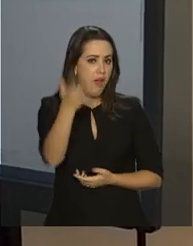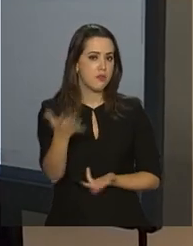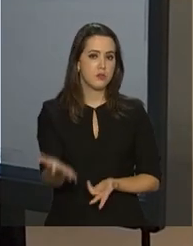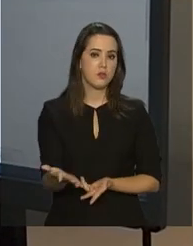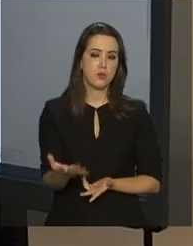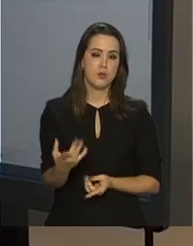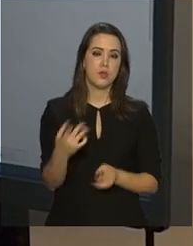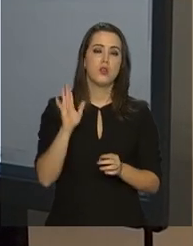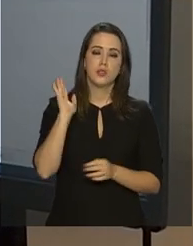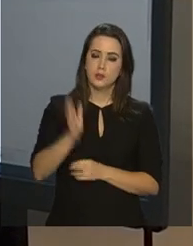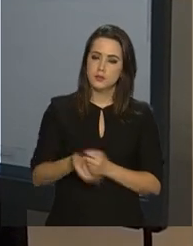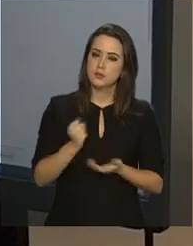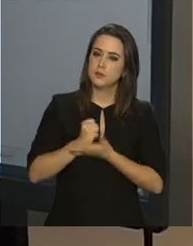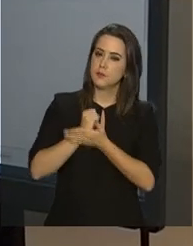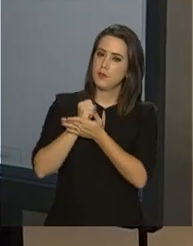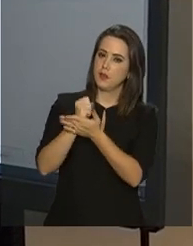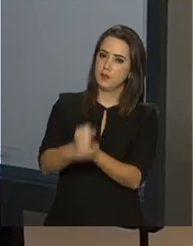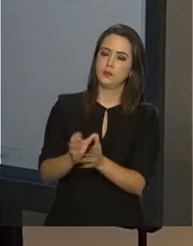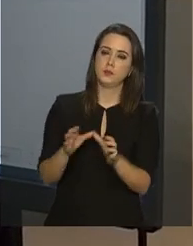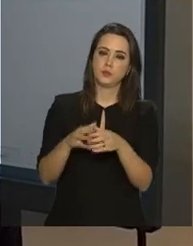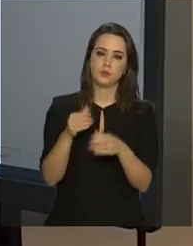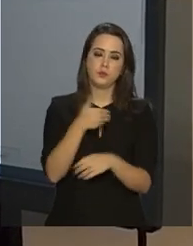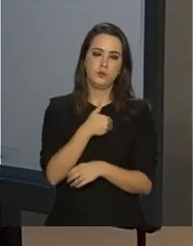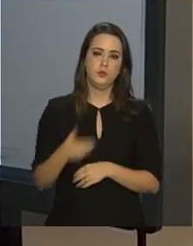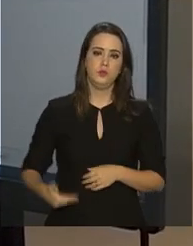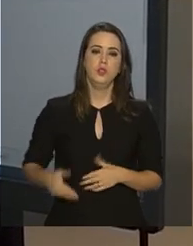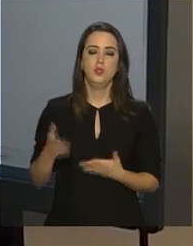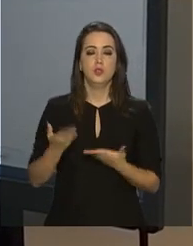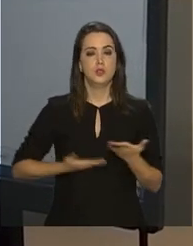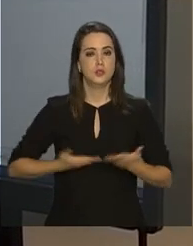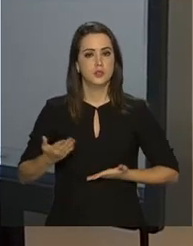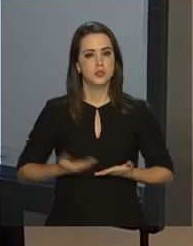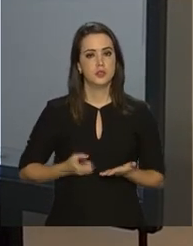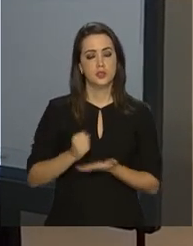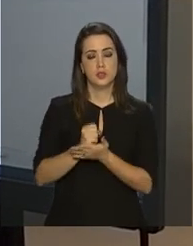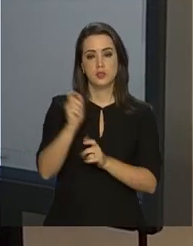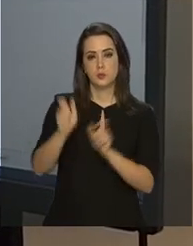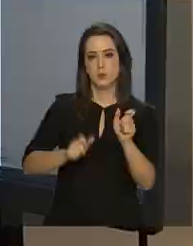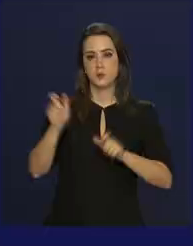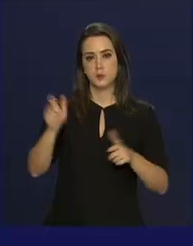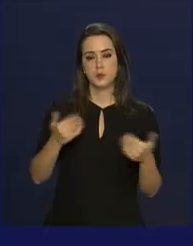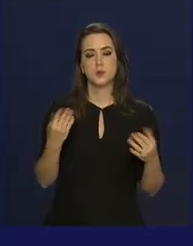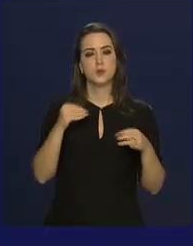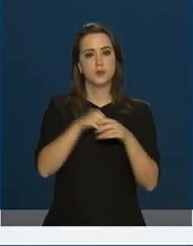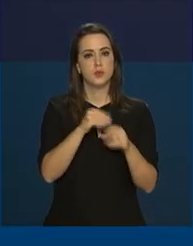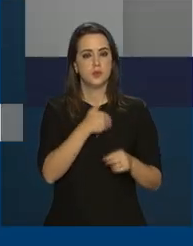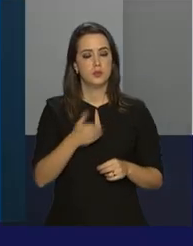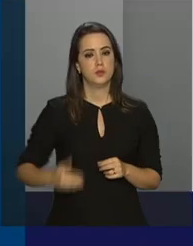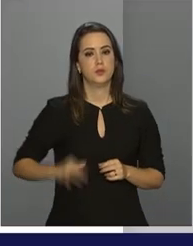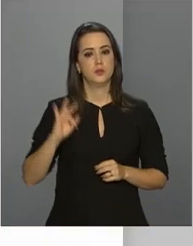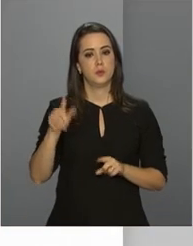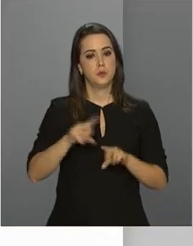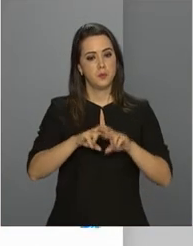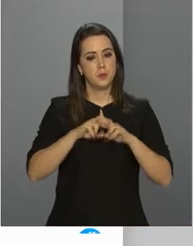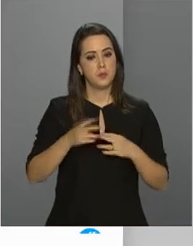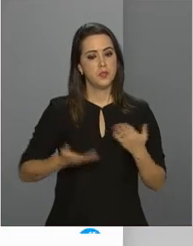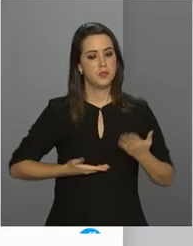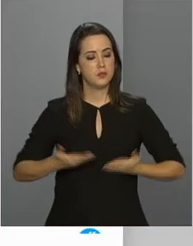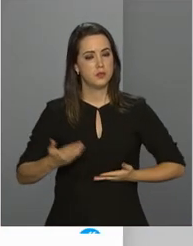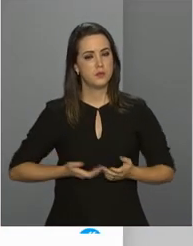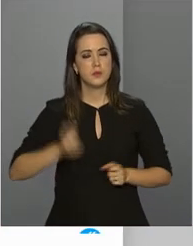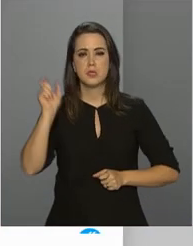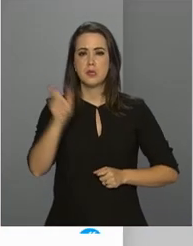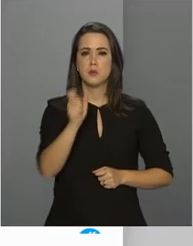também já são oferecidas nos serviços públicos prestados à população pelo governo federal. Pelo portal de serviços, o